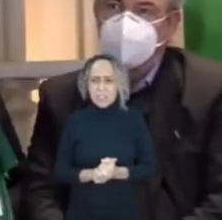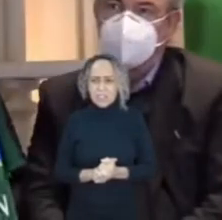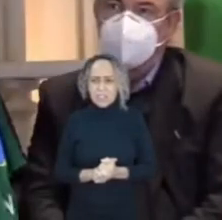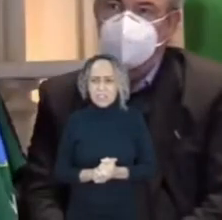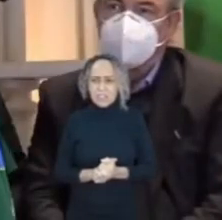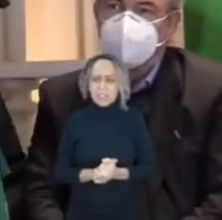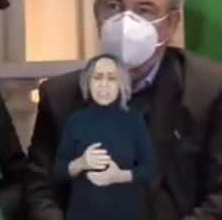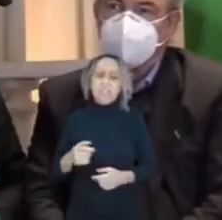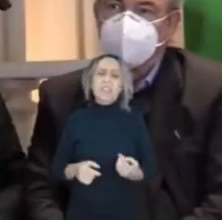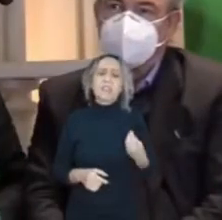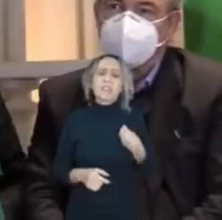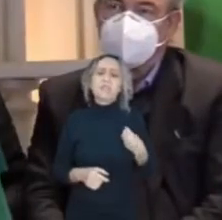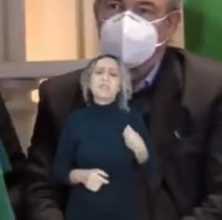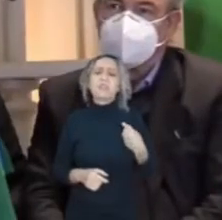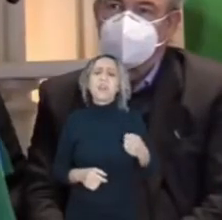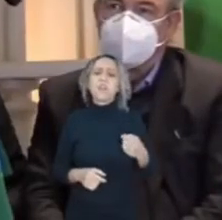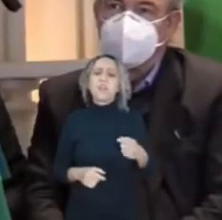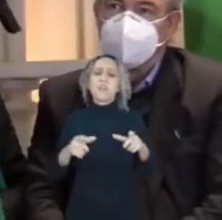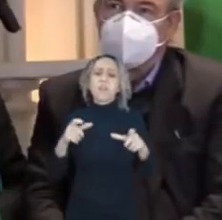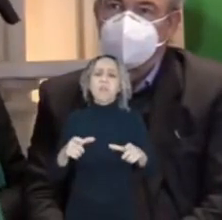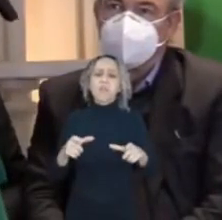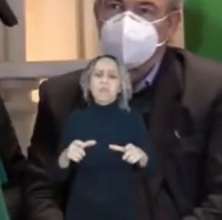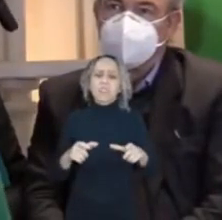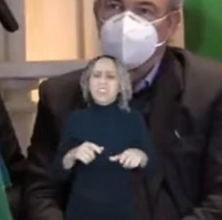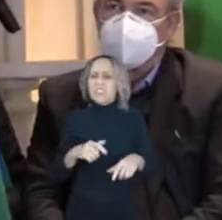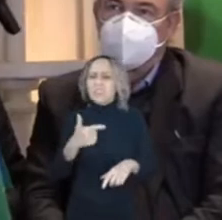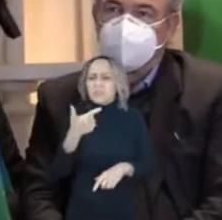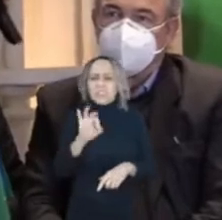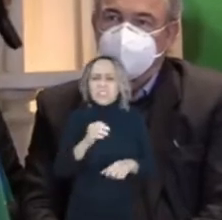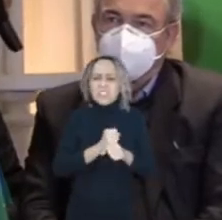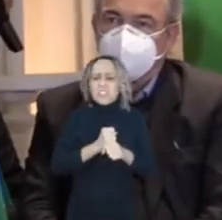Eu vivia lá há mais de 20 anos,